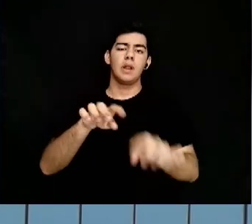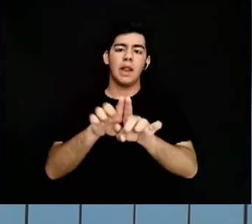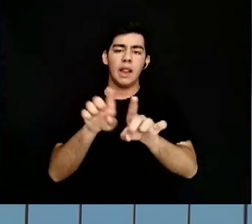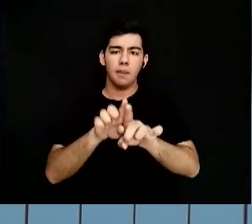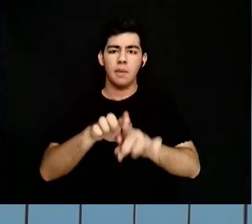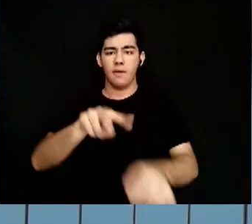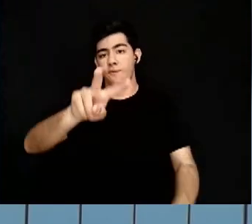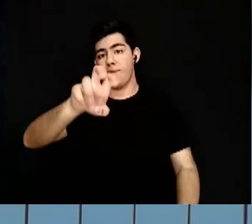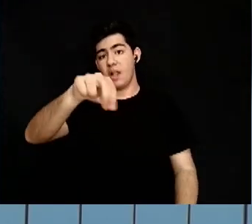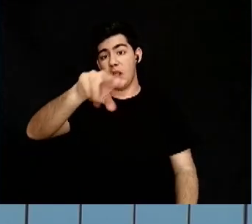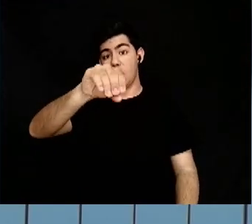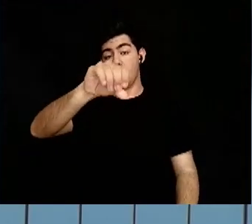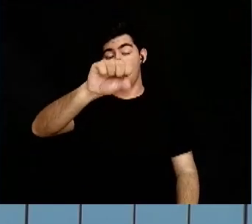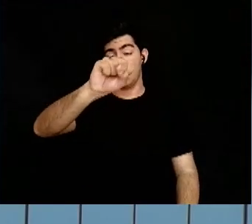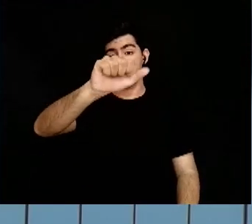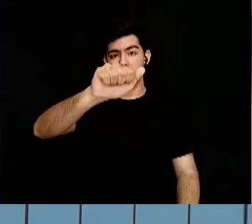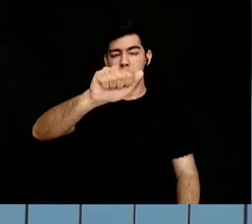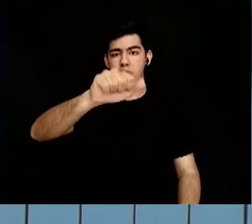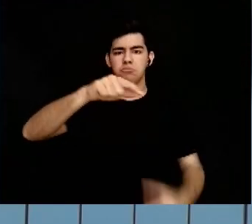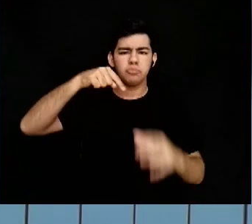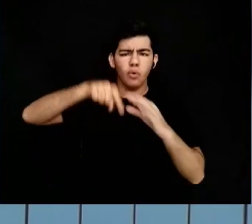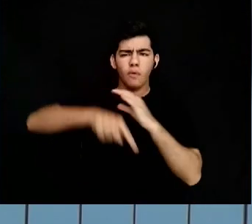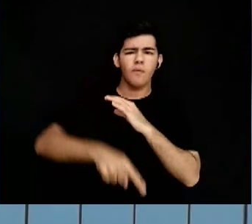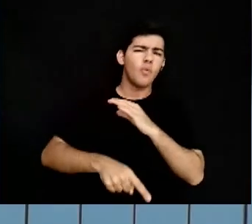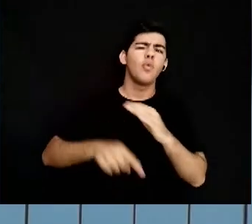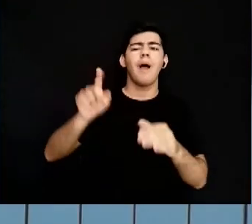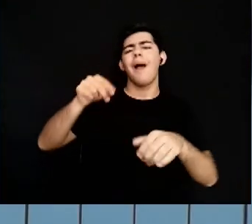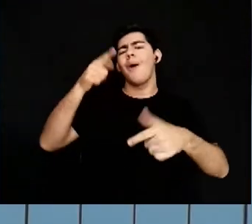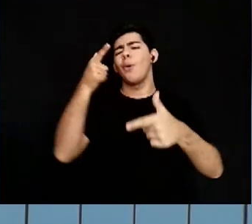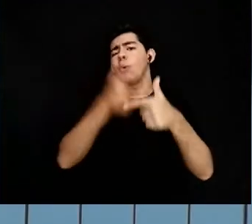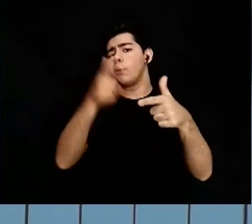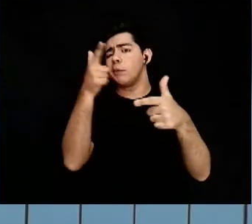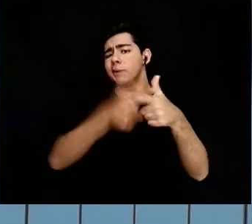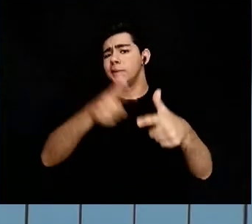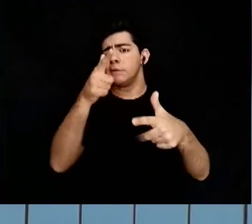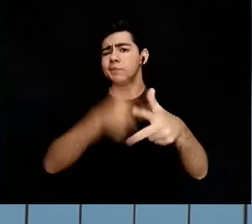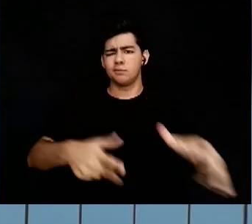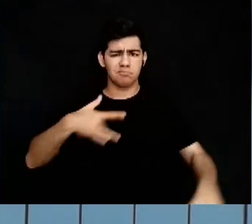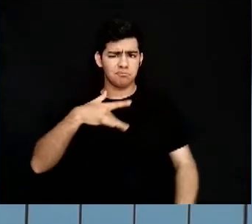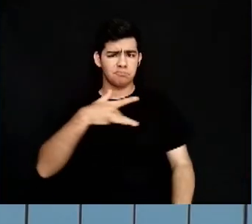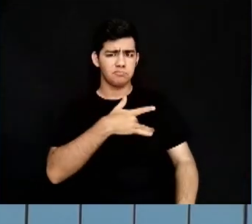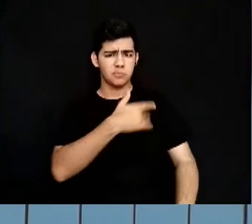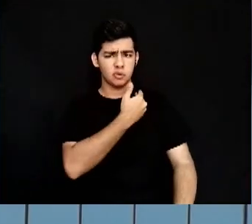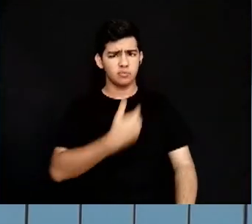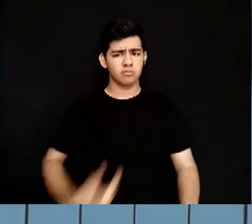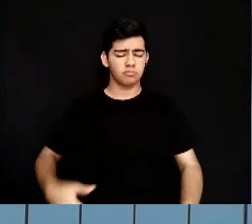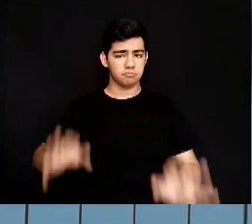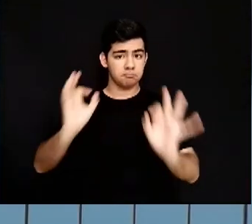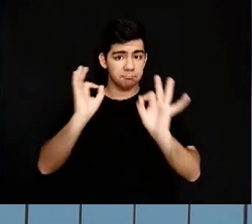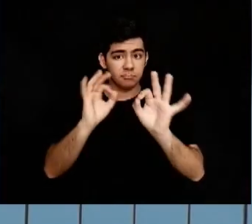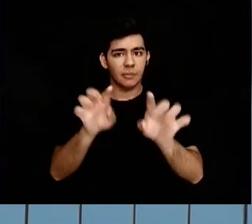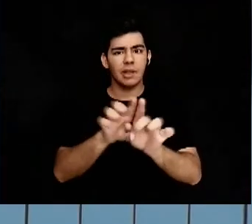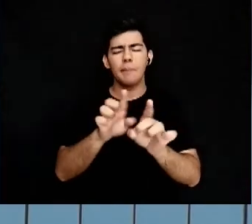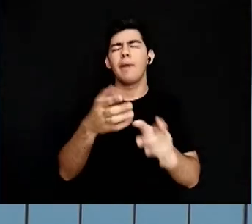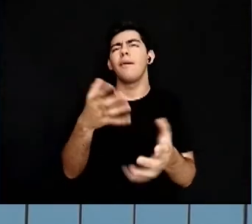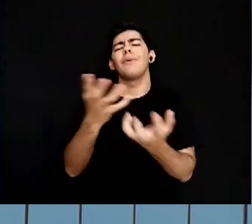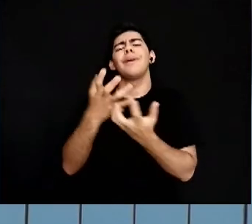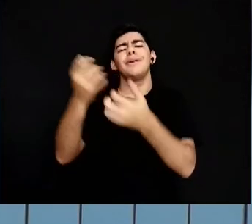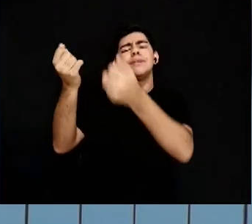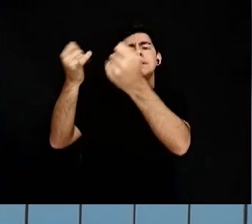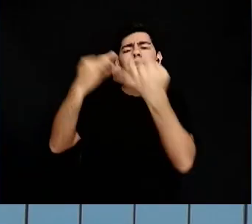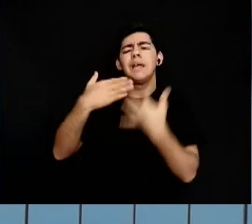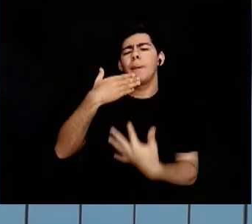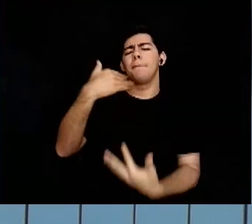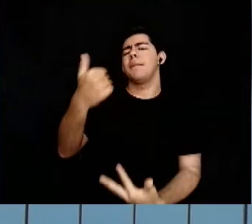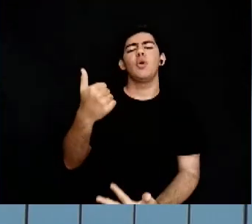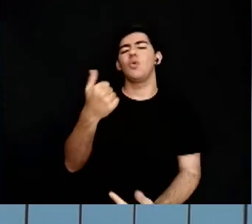profunda, né, trombose venosa profunda, como um problema realmente de saúde pública. Queria que você